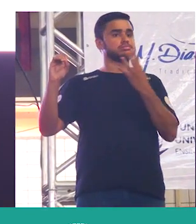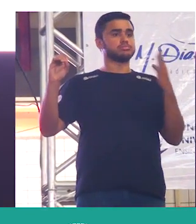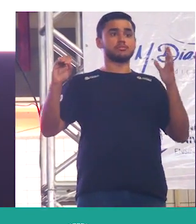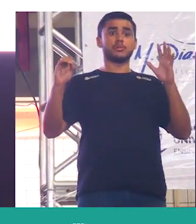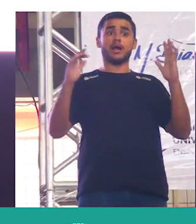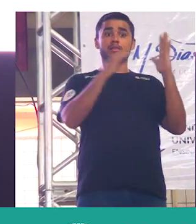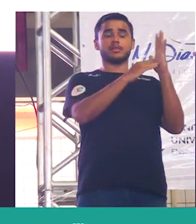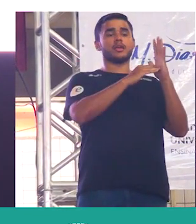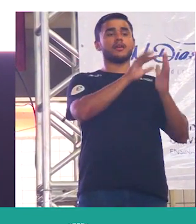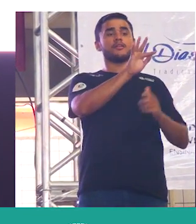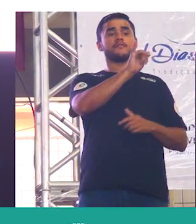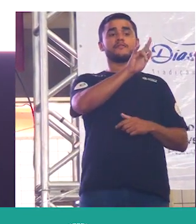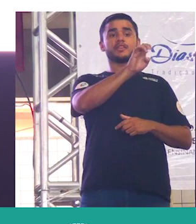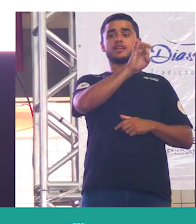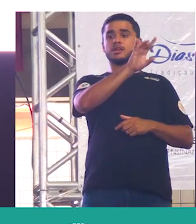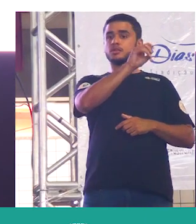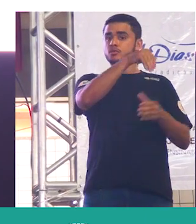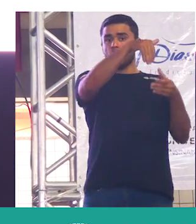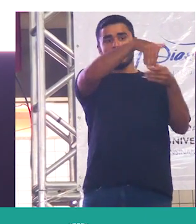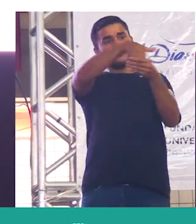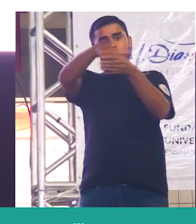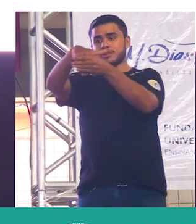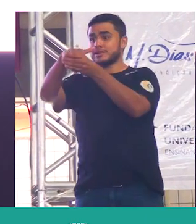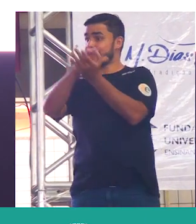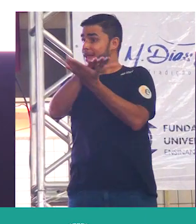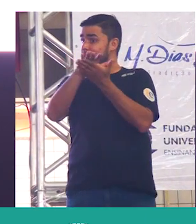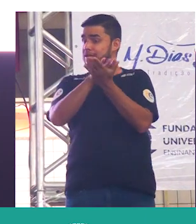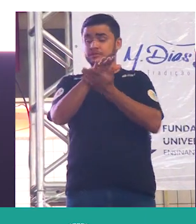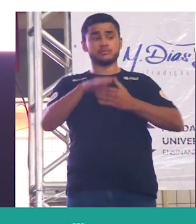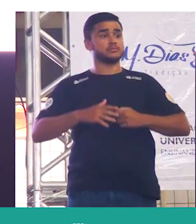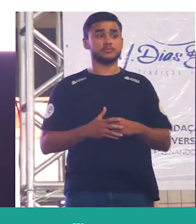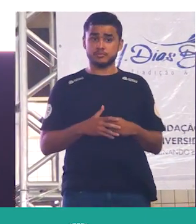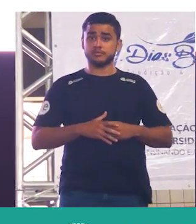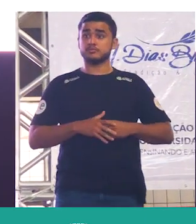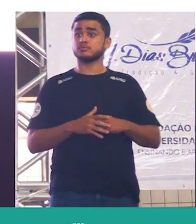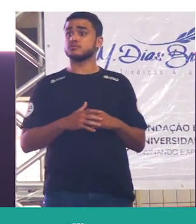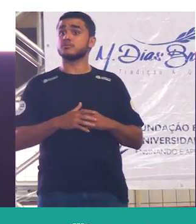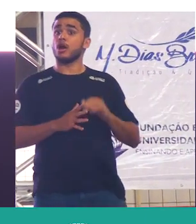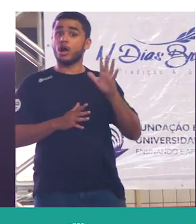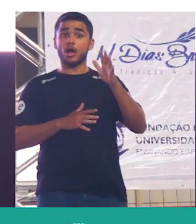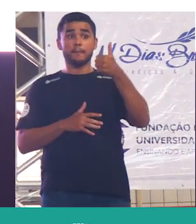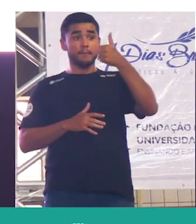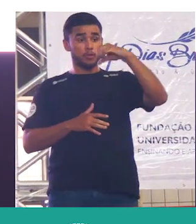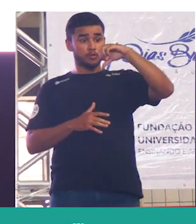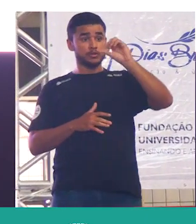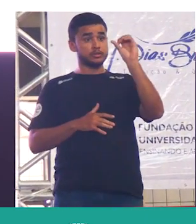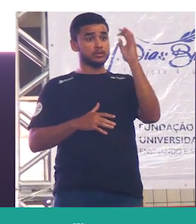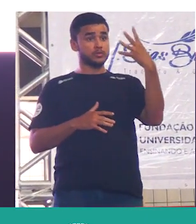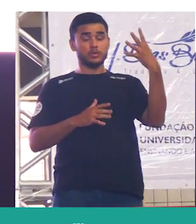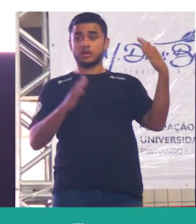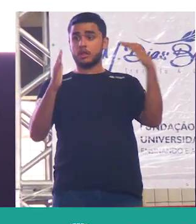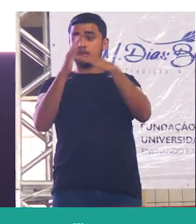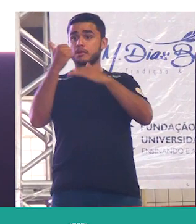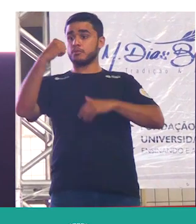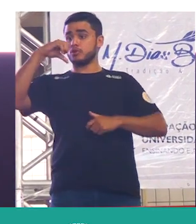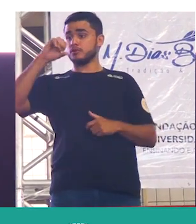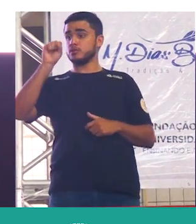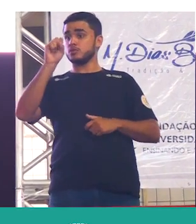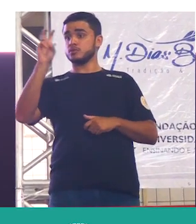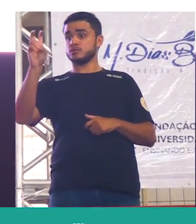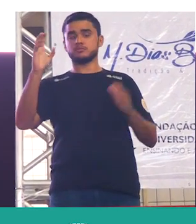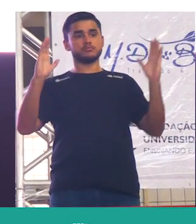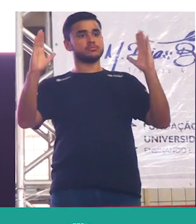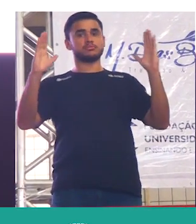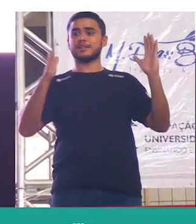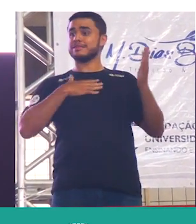povo. Nesse período que vai até 85, nenhum presidente fomos nós